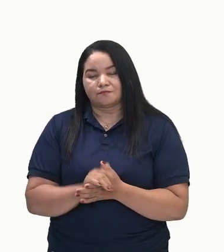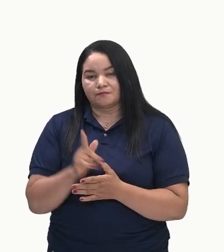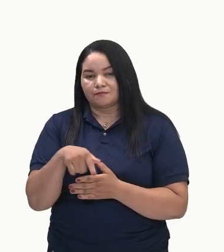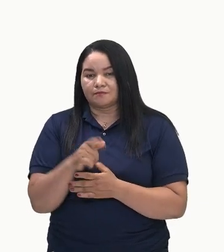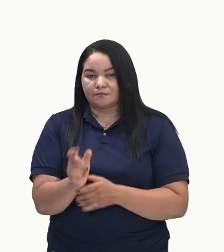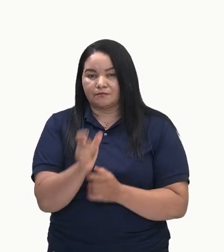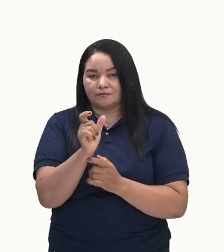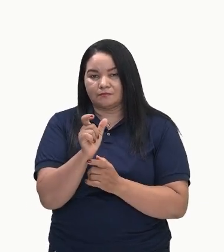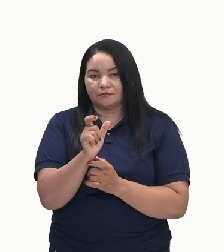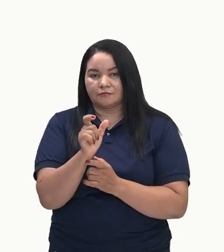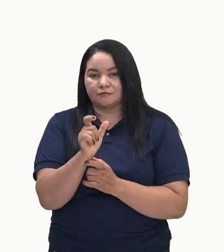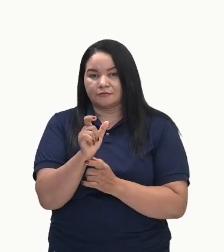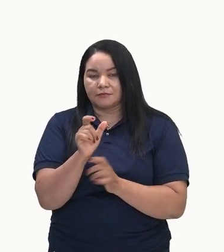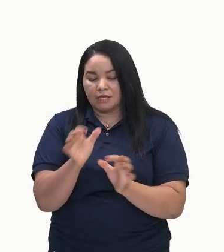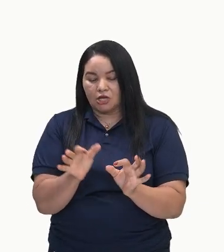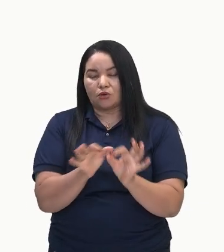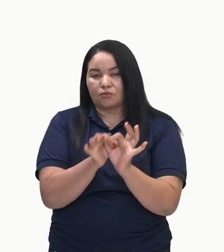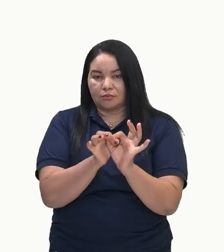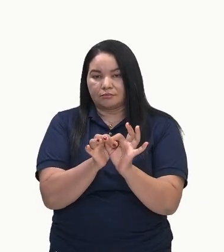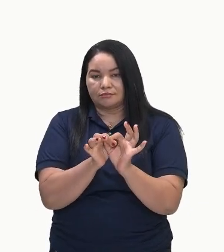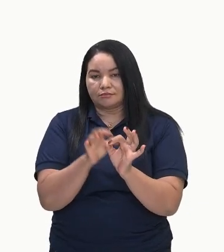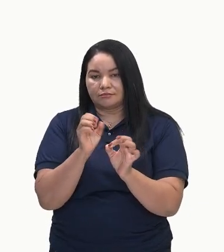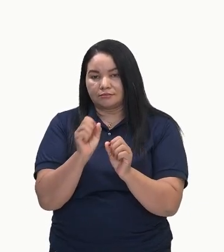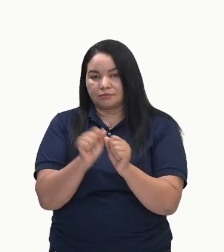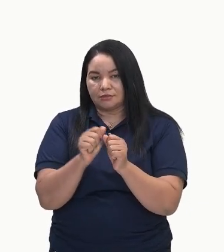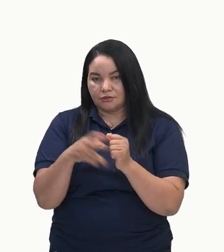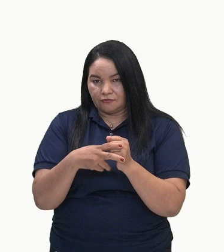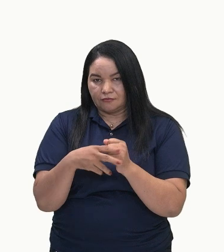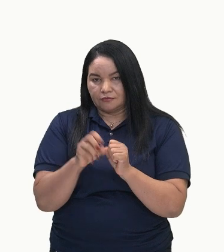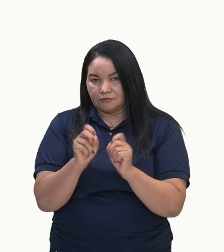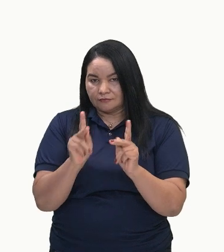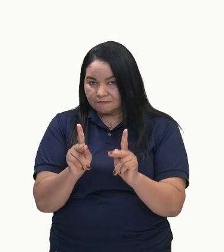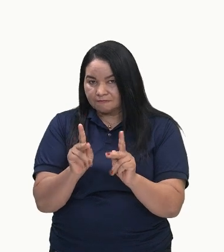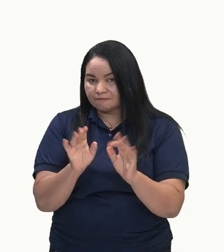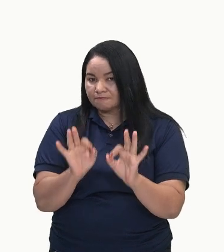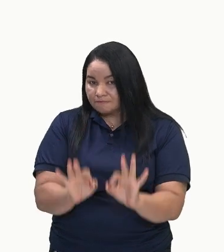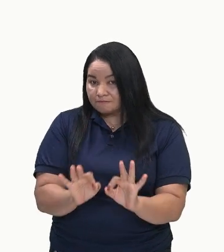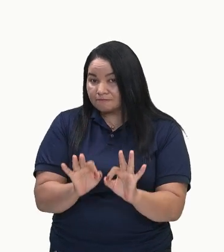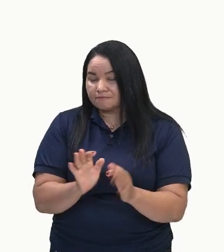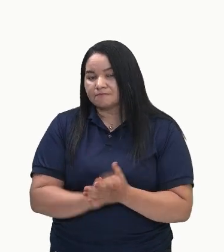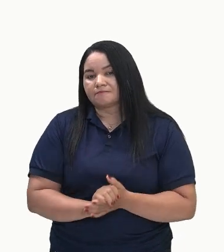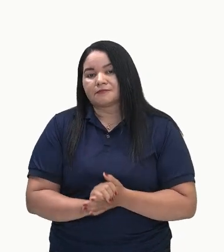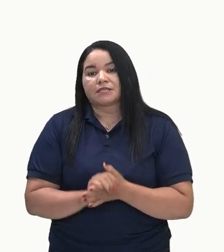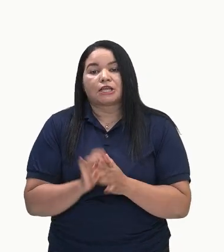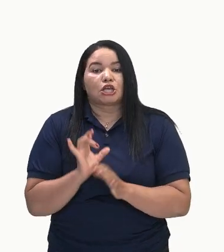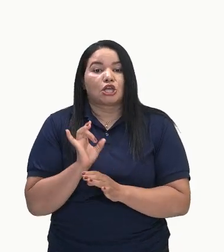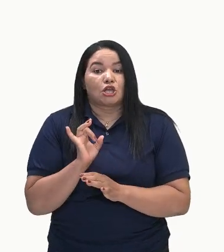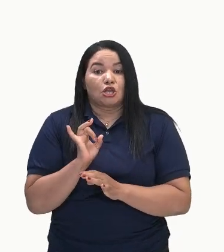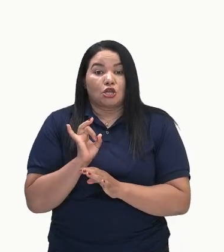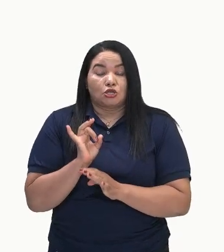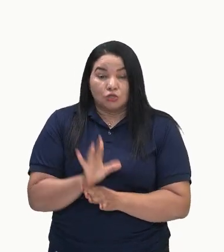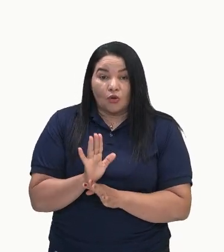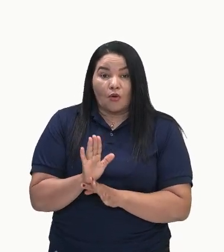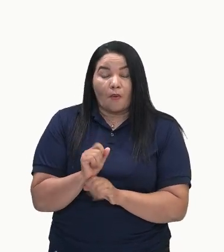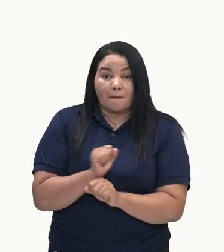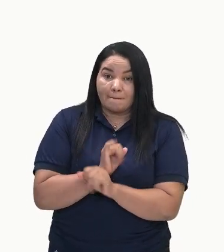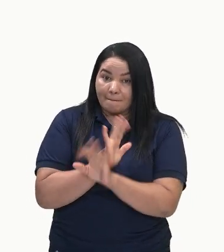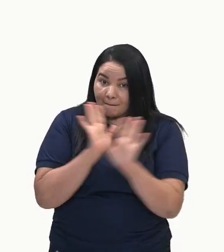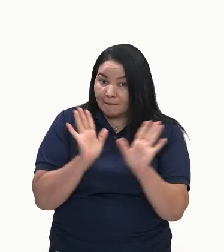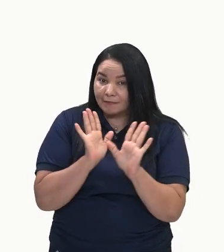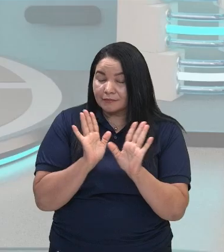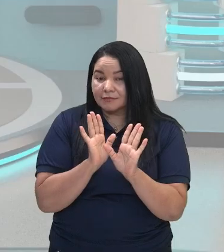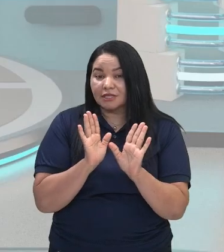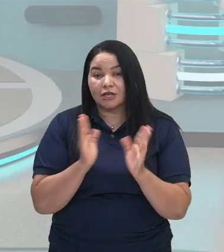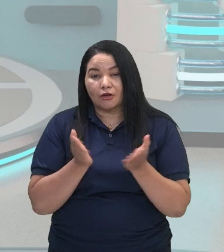aqui desse advérbio aqui, certo? Então, só para deixar bem claro, né, qual é